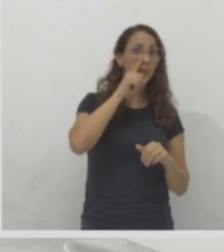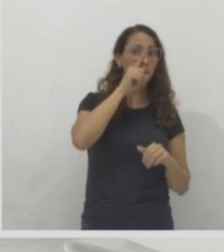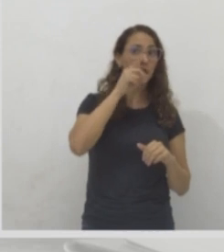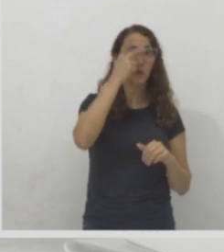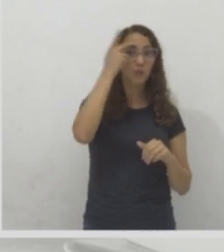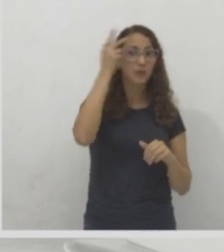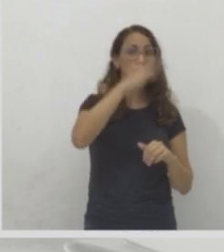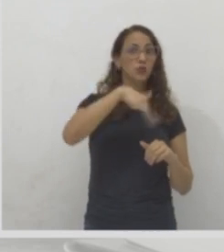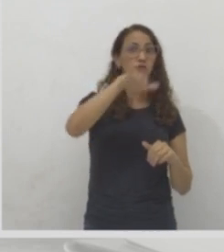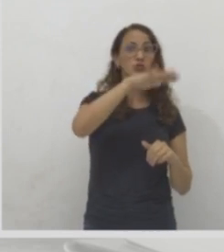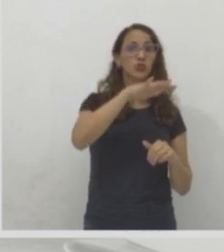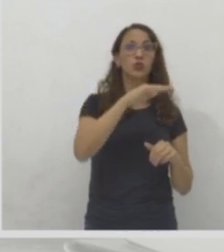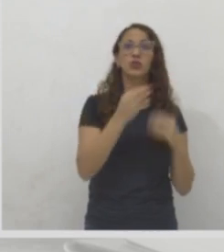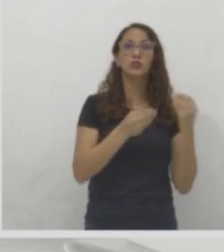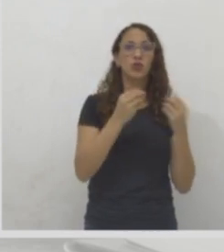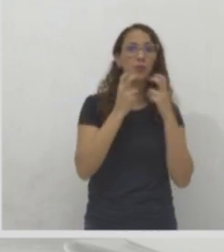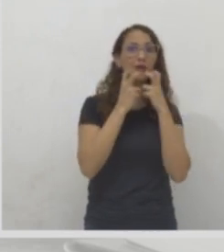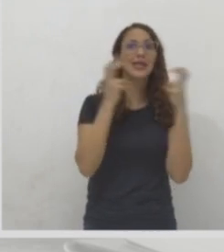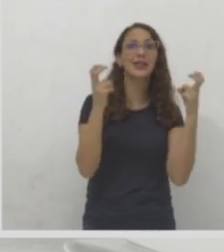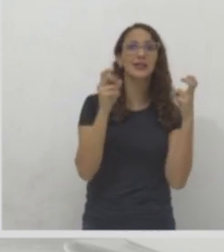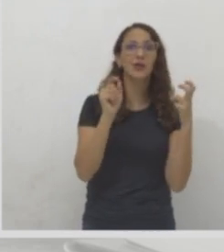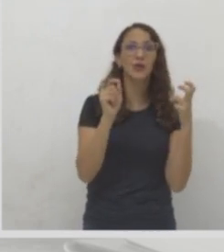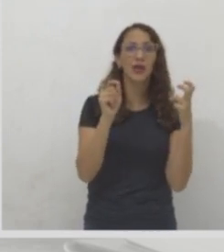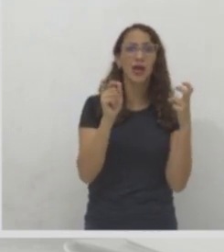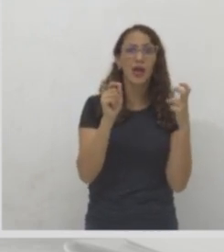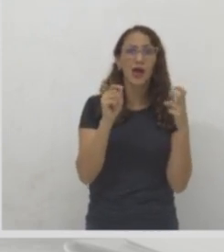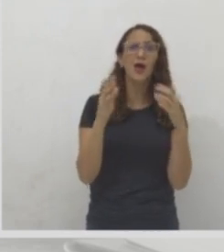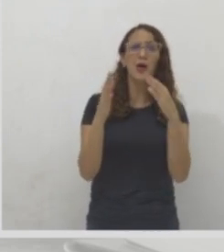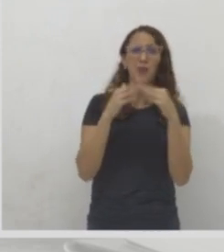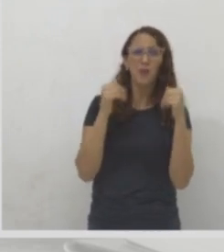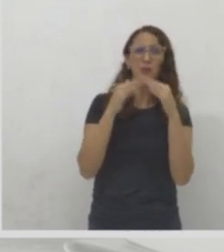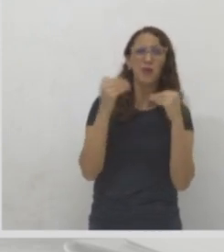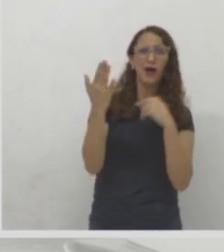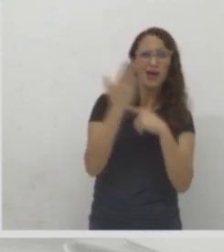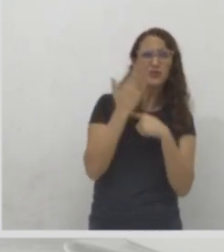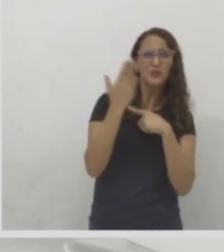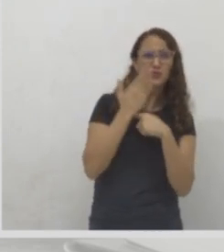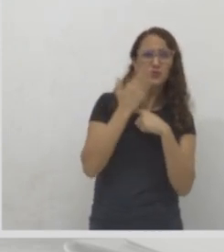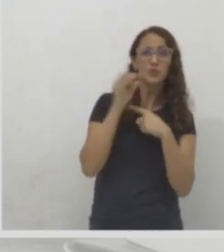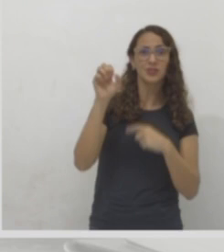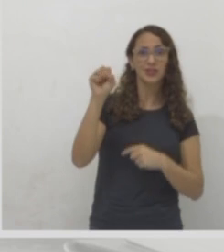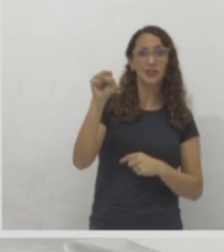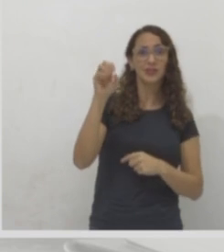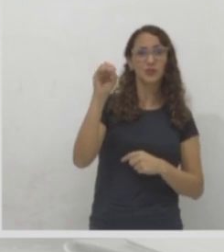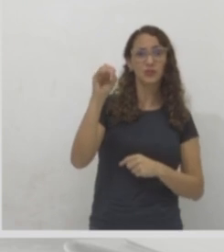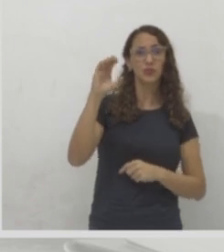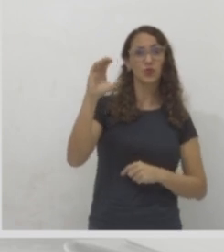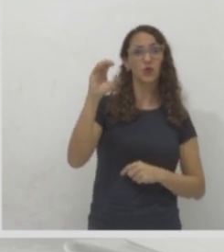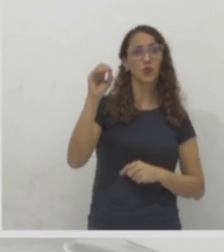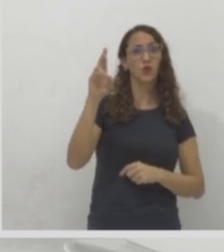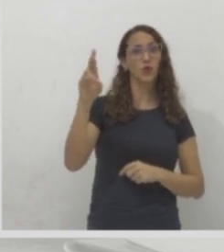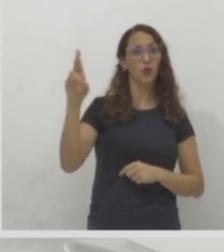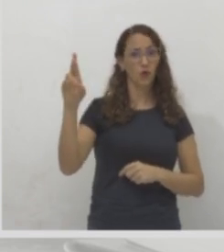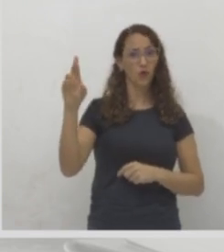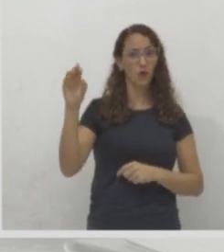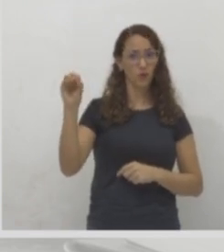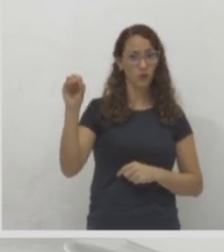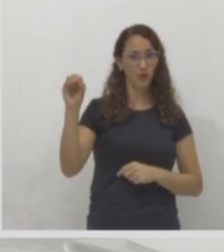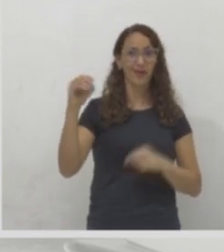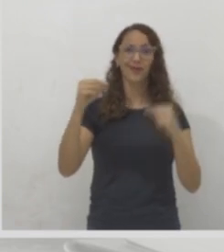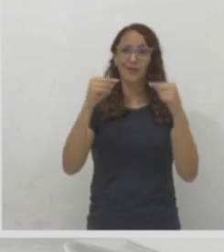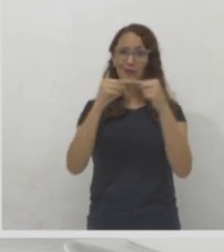nós fazemos? Nós gritamos socorro. Por isso, eles brincaram com a palavra help